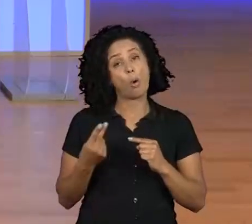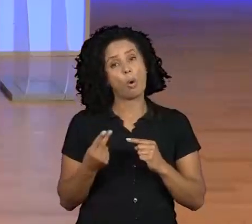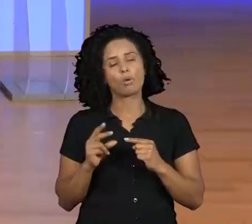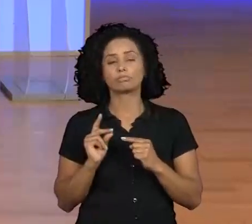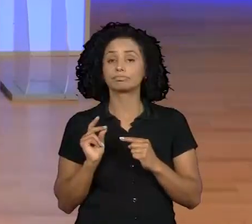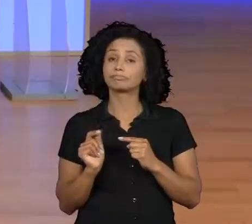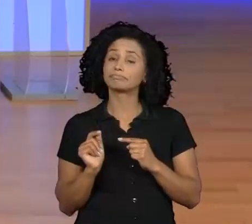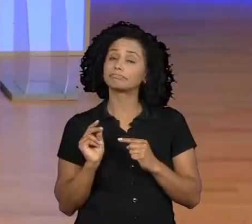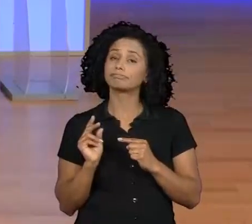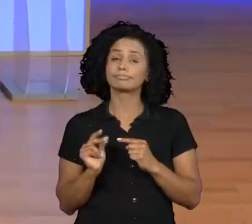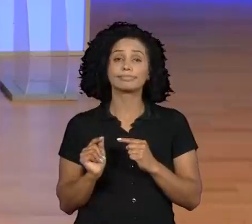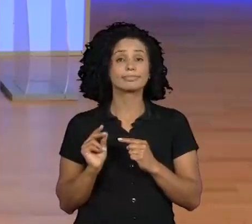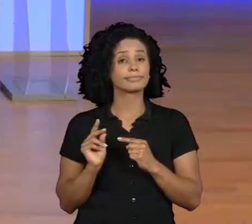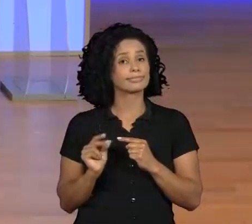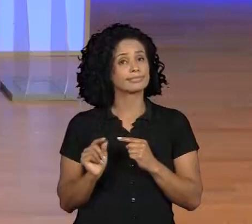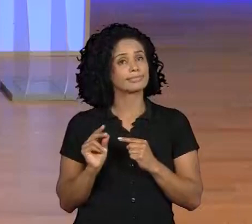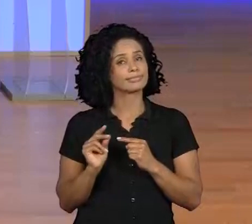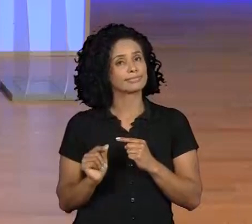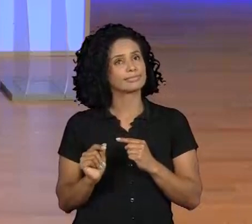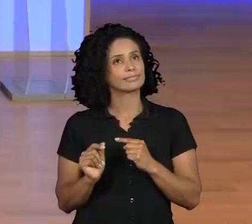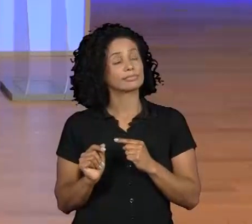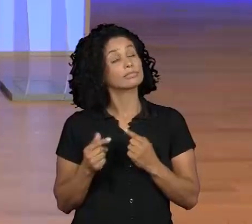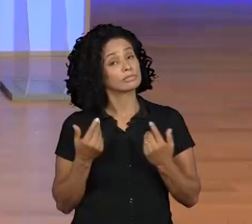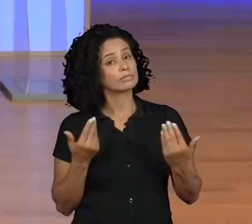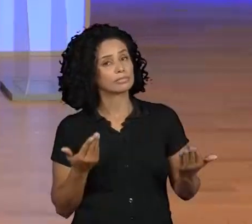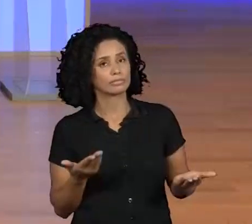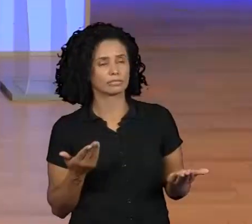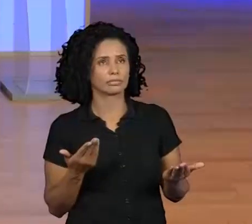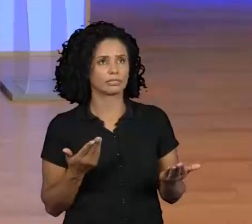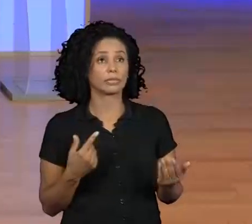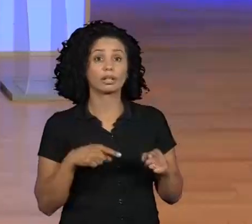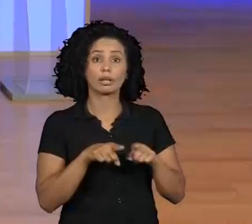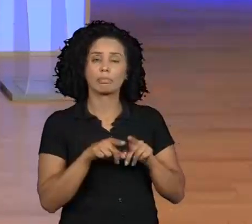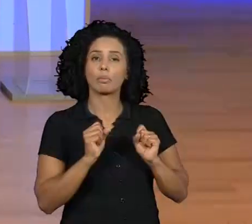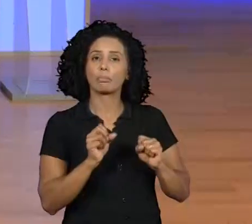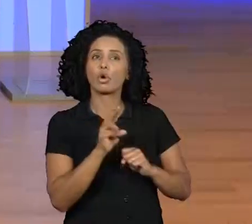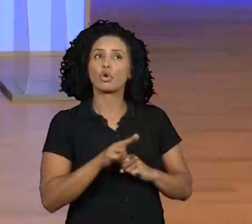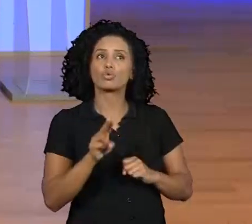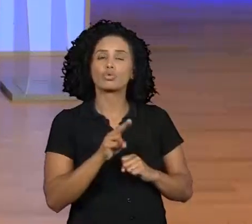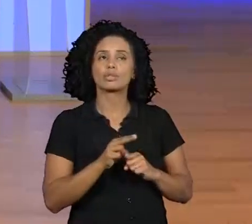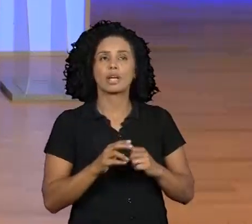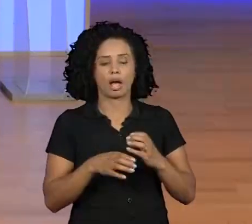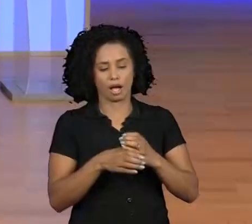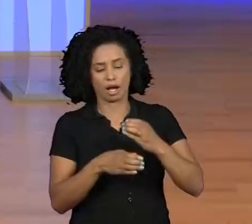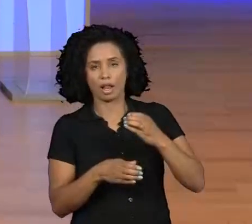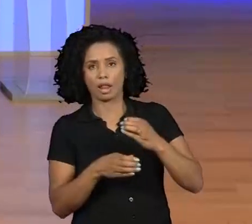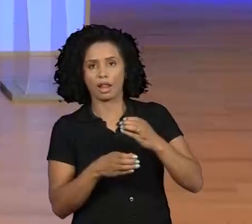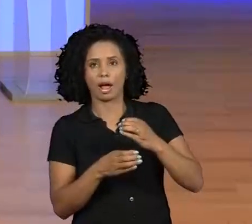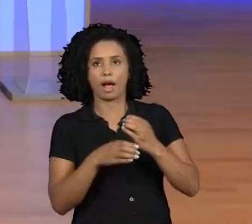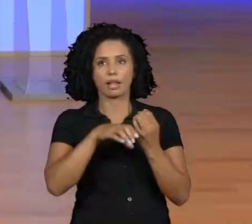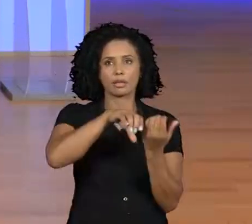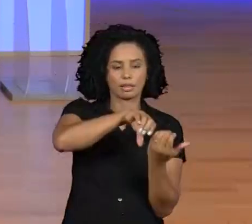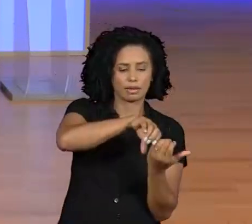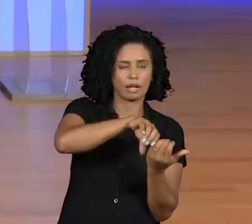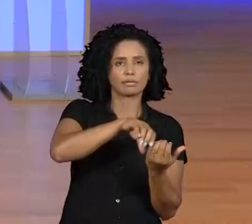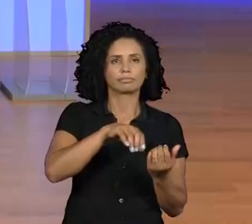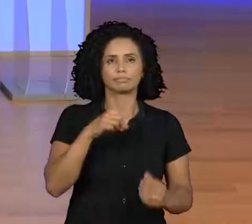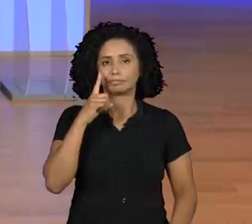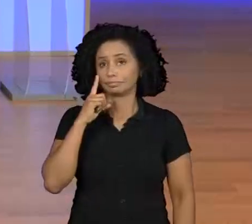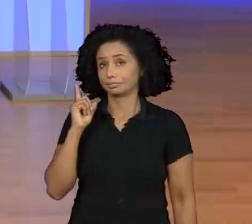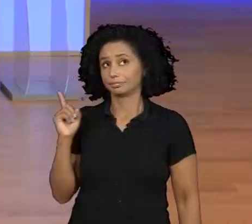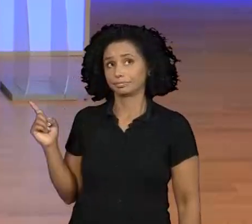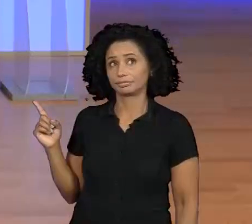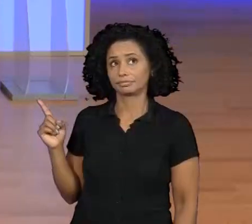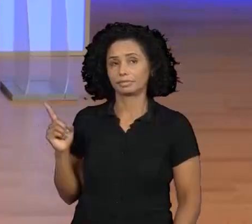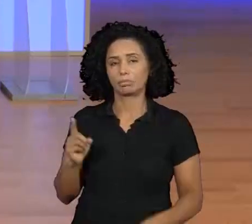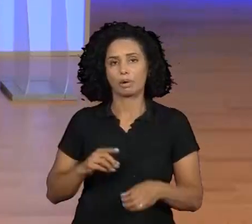Diferente, não é? Ah, e nós podemos aqui também usar o fundo de uma lata, o que foi sugerido ali. Sim, o texto dizia, do fundo de uma